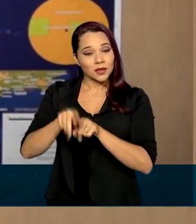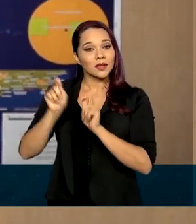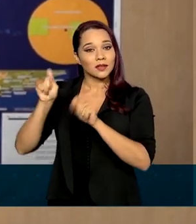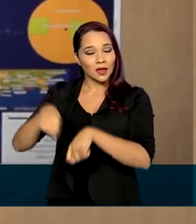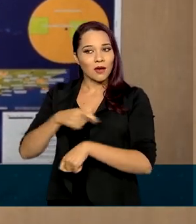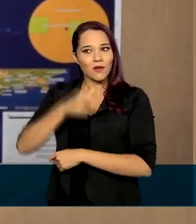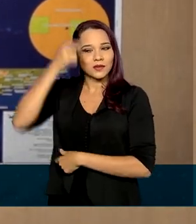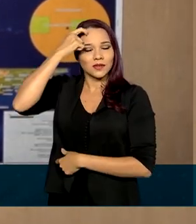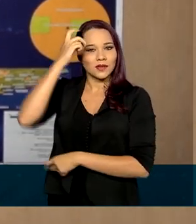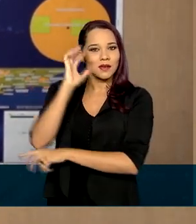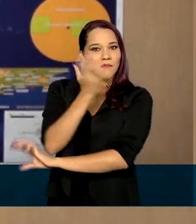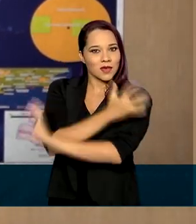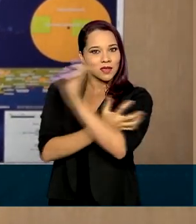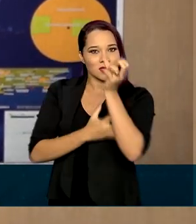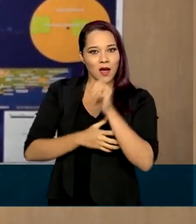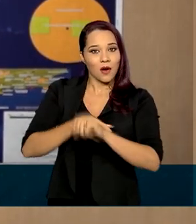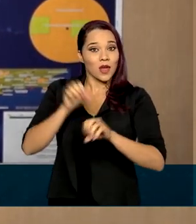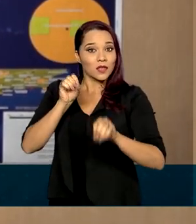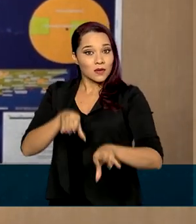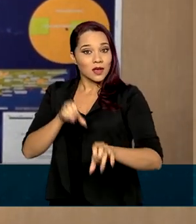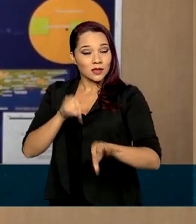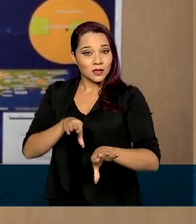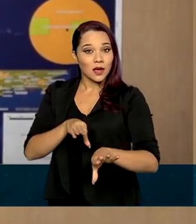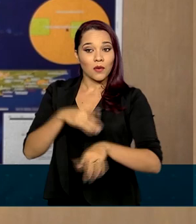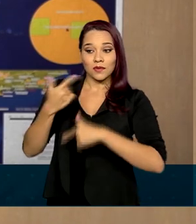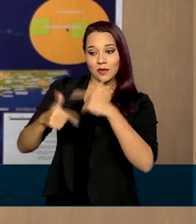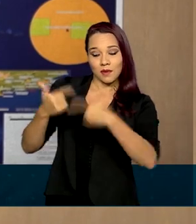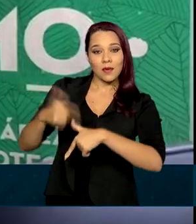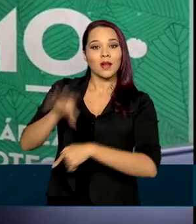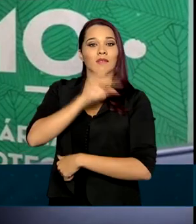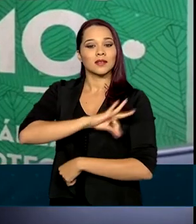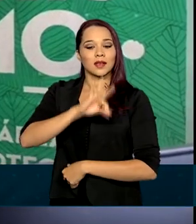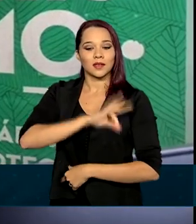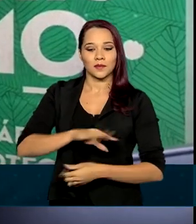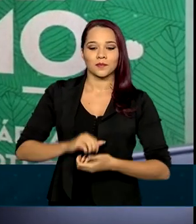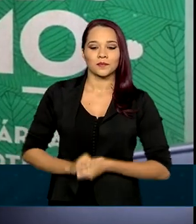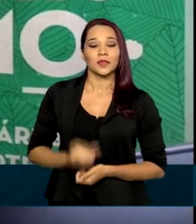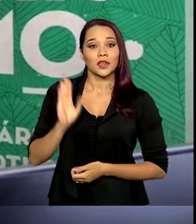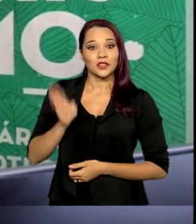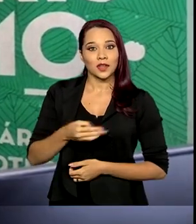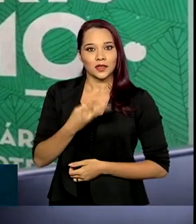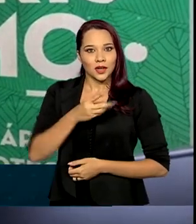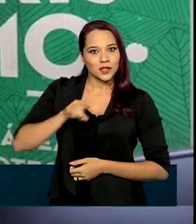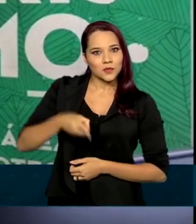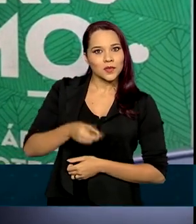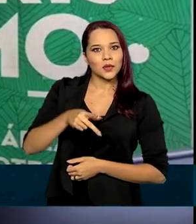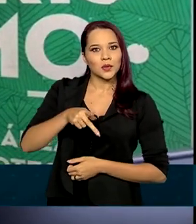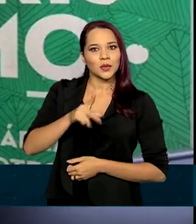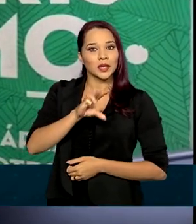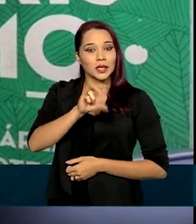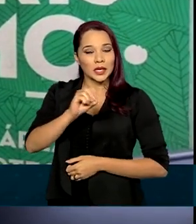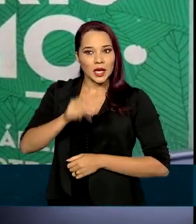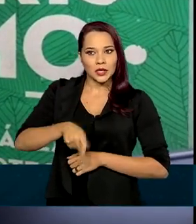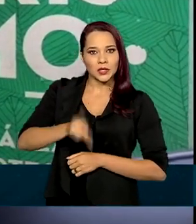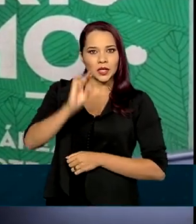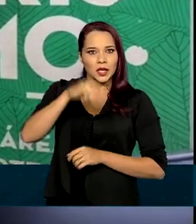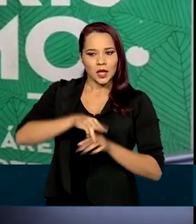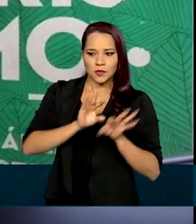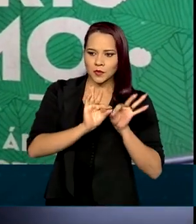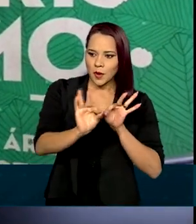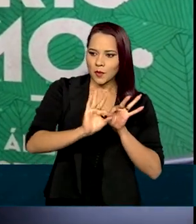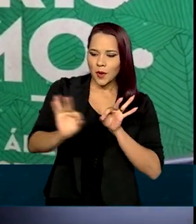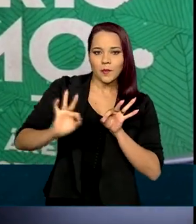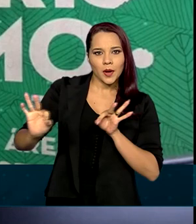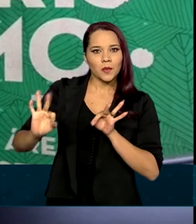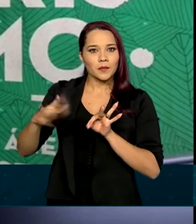consciência ambiental, educação ambiental, emprego e renda. Já são 3.500 quilômetros sinalizados,